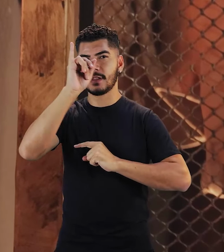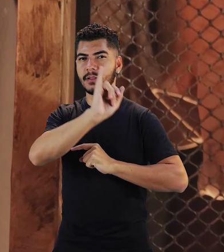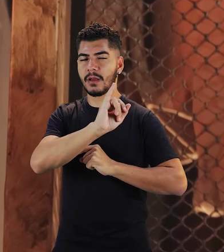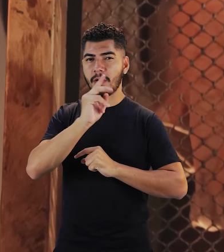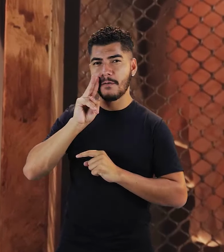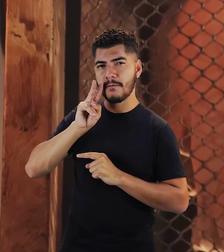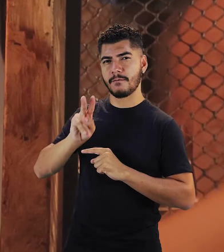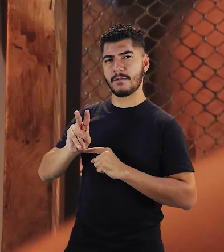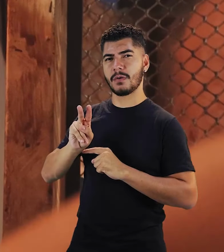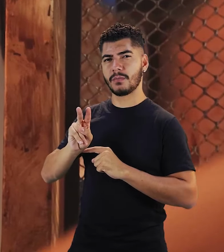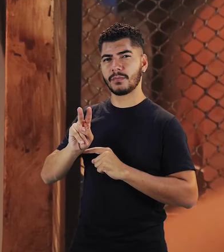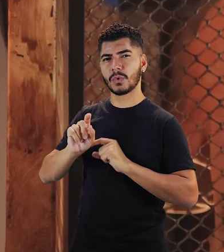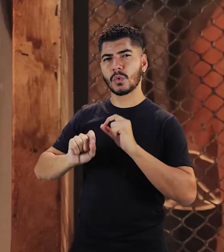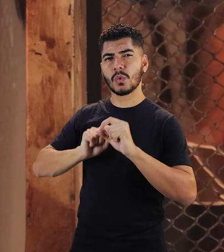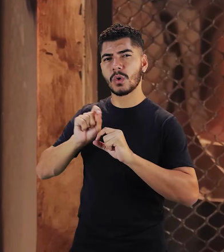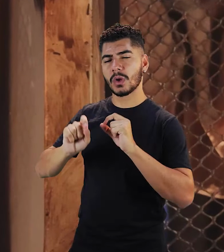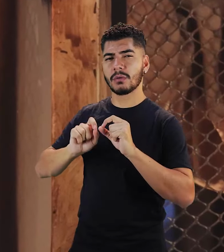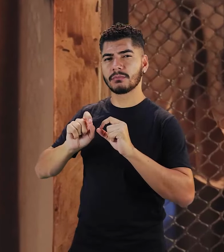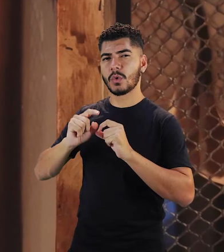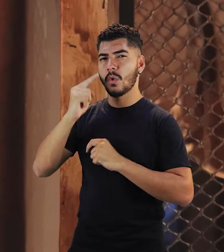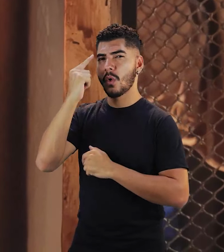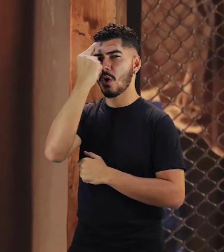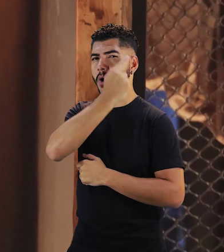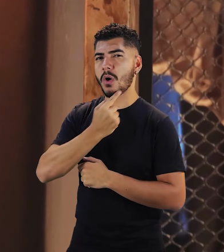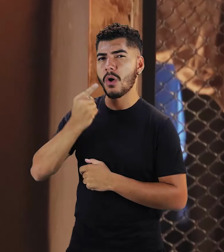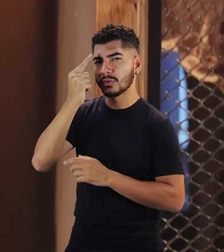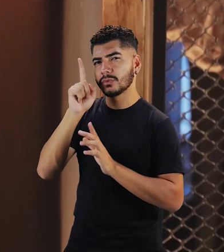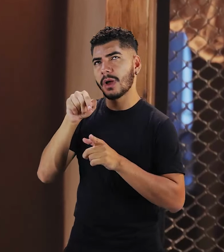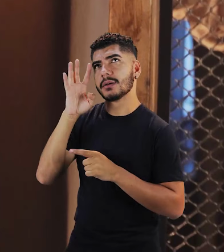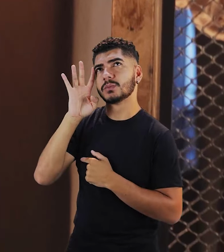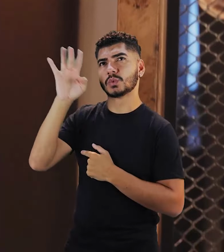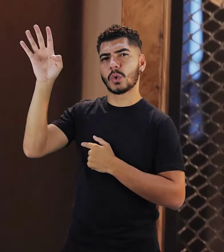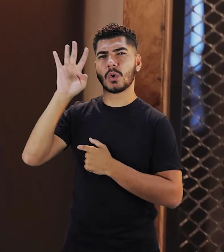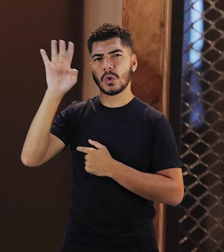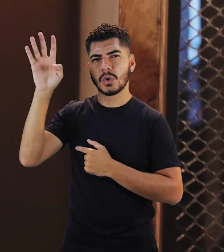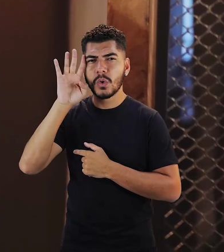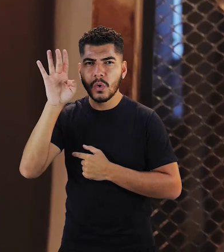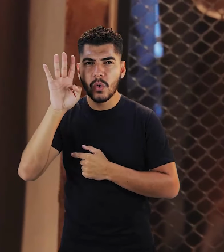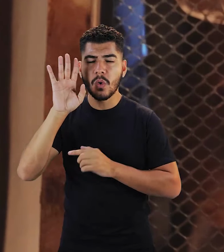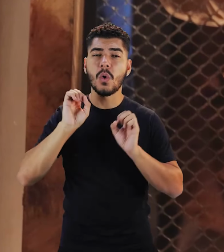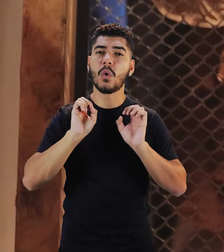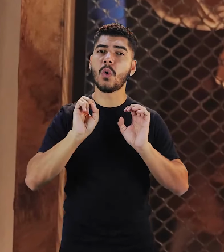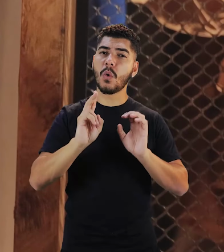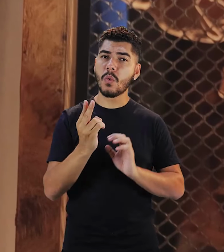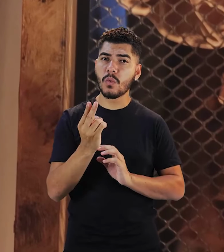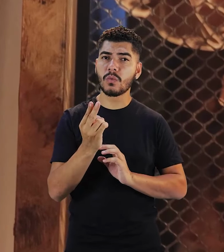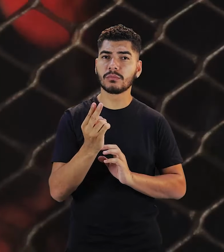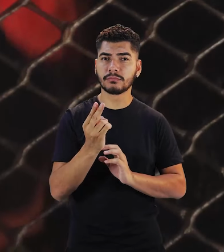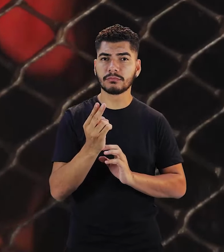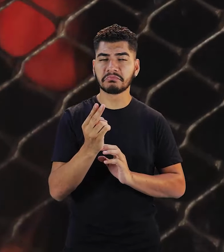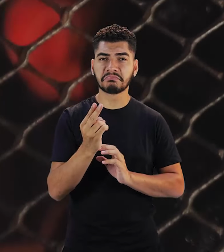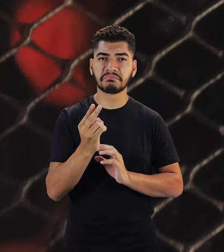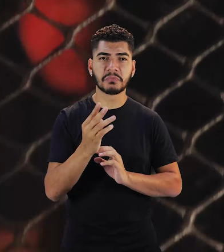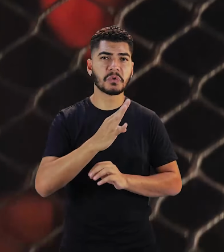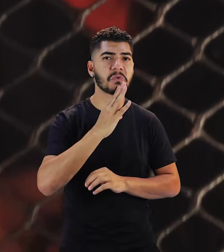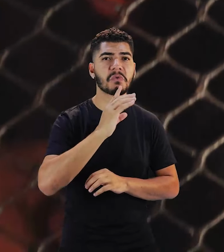enterrado em seu ombro era aquele com que tanto sonhara, ou, pelo contrário, o de uma